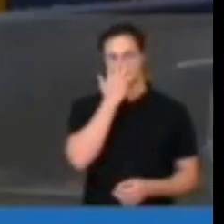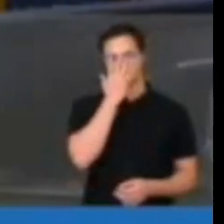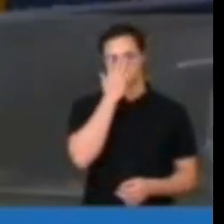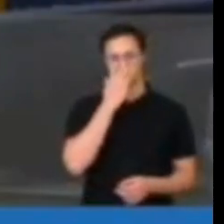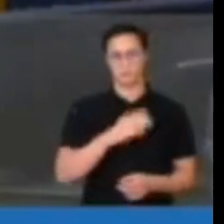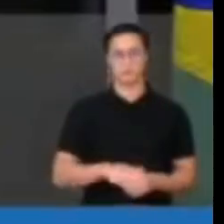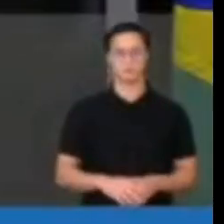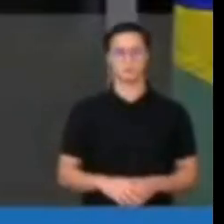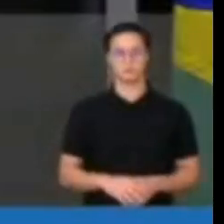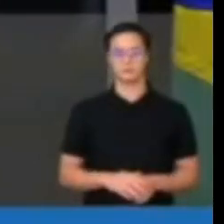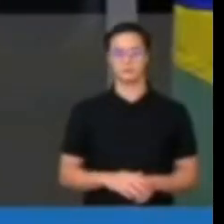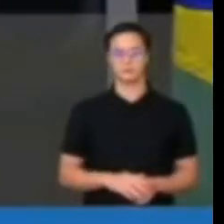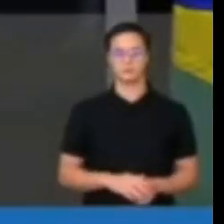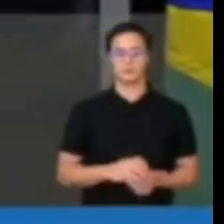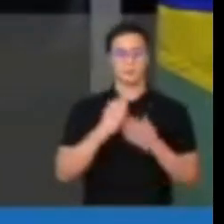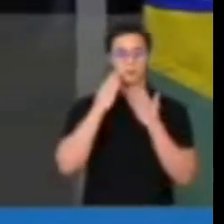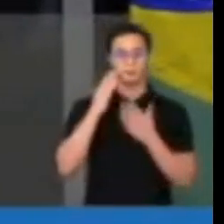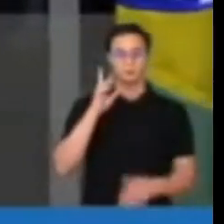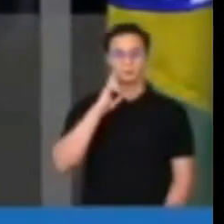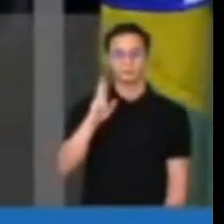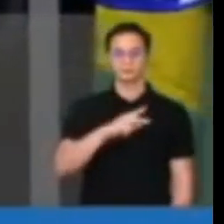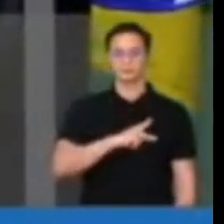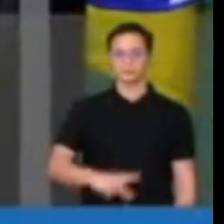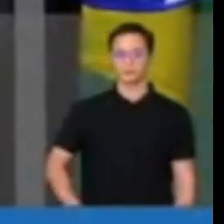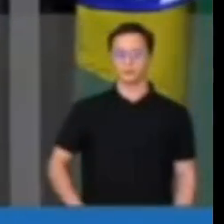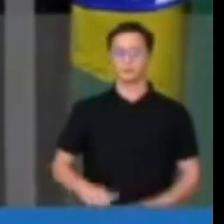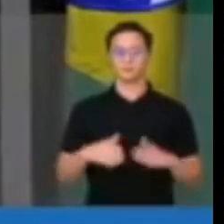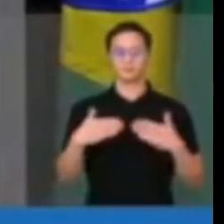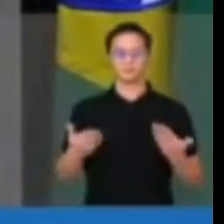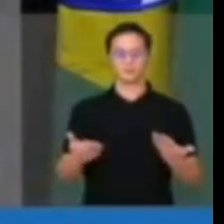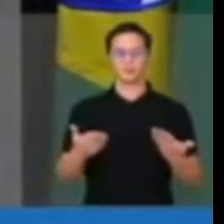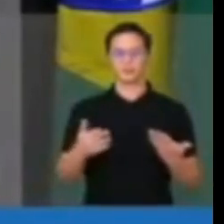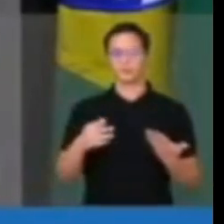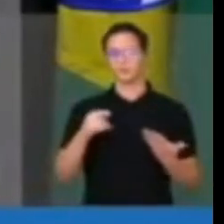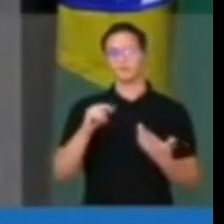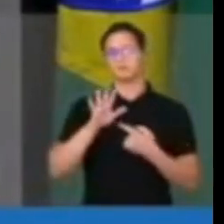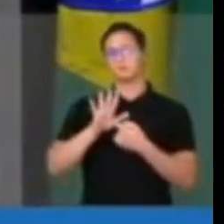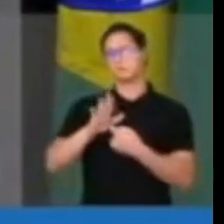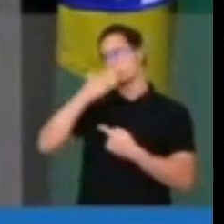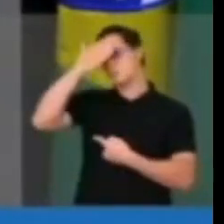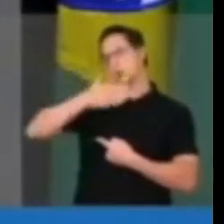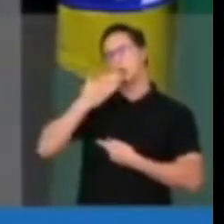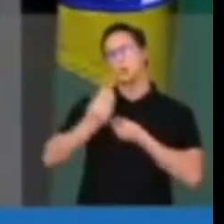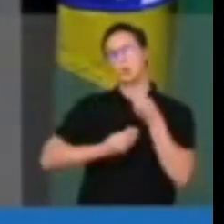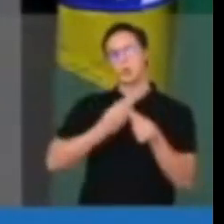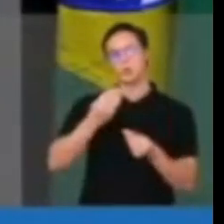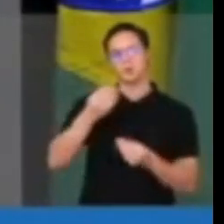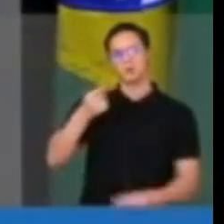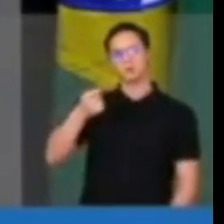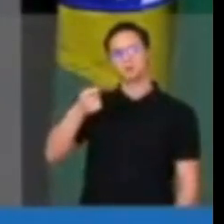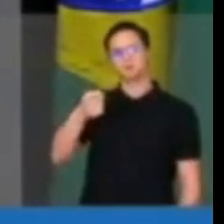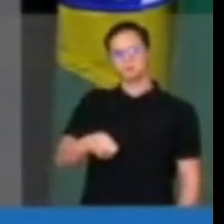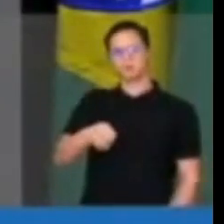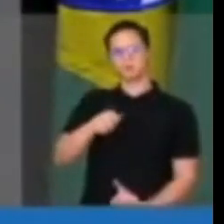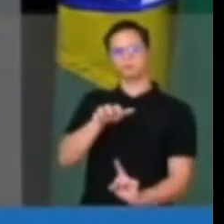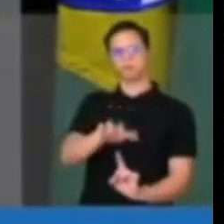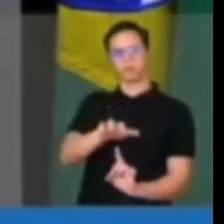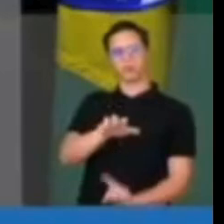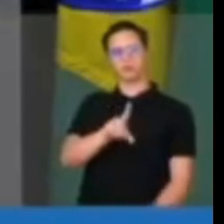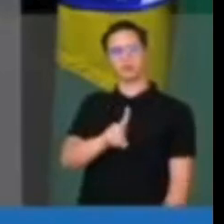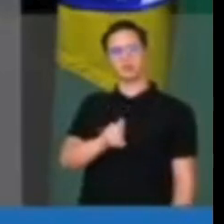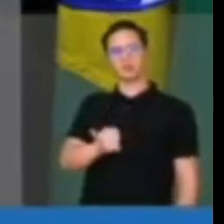senhor presidente. Bom, quais são os sinais de uma ditadura? Eu trouxe aqui alguns pontos que